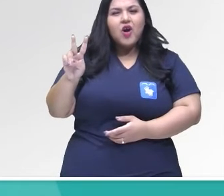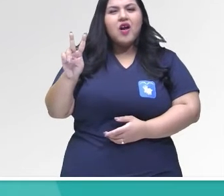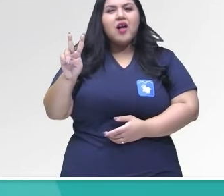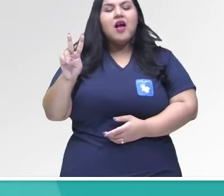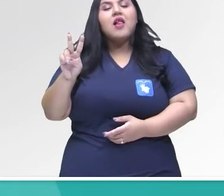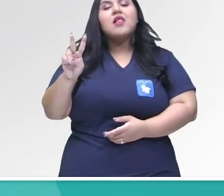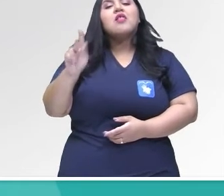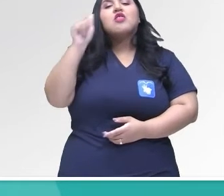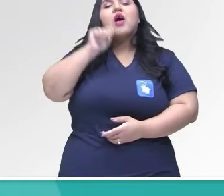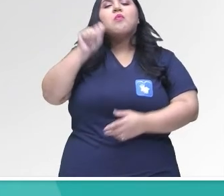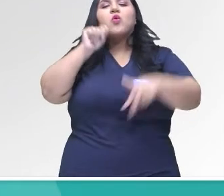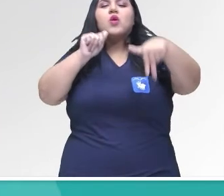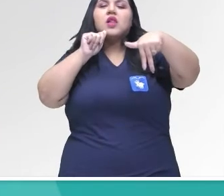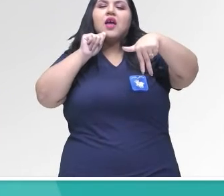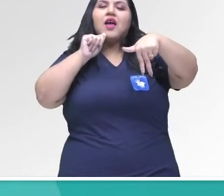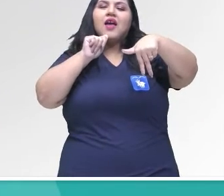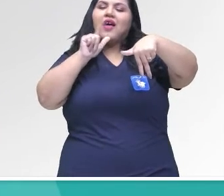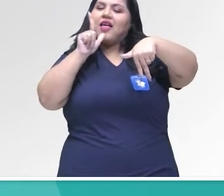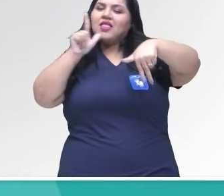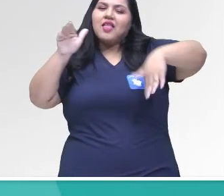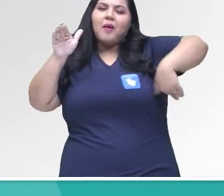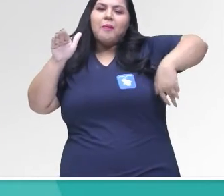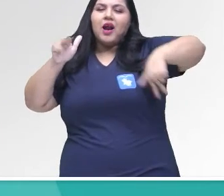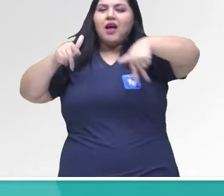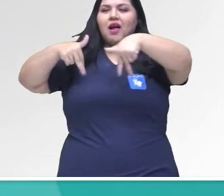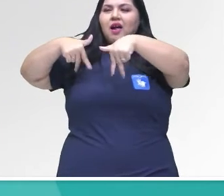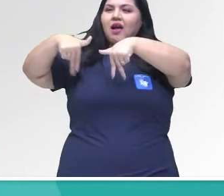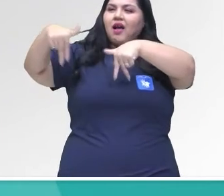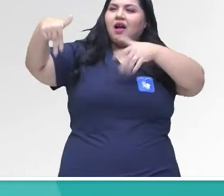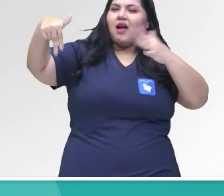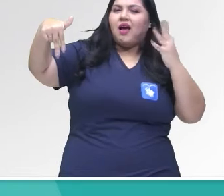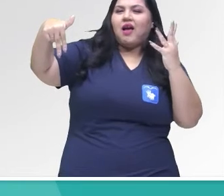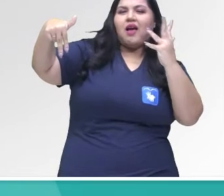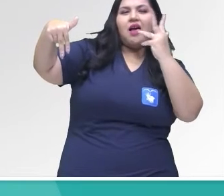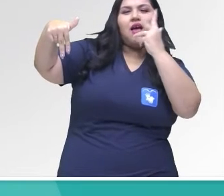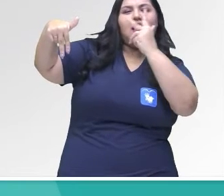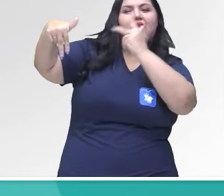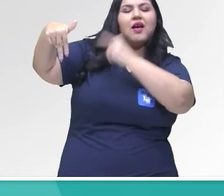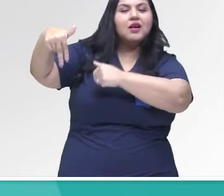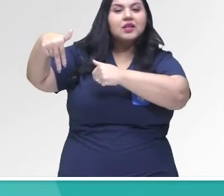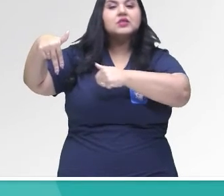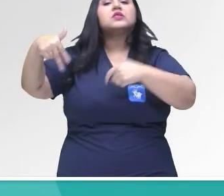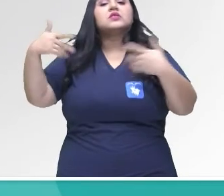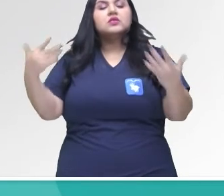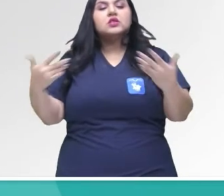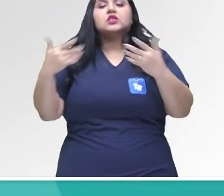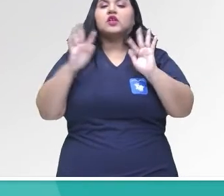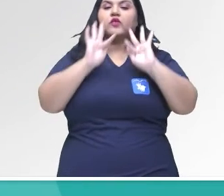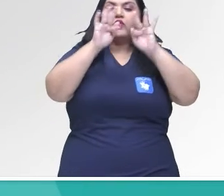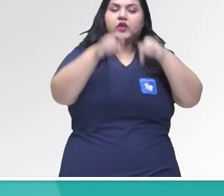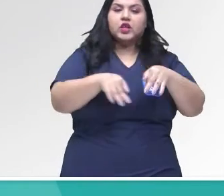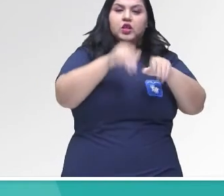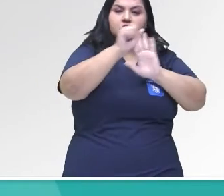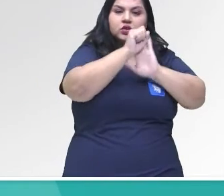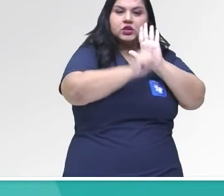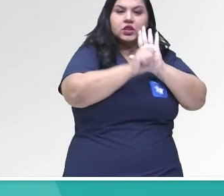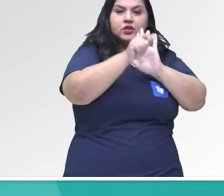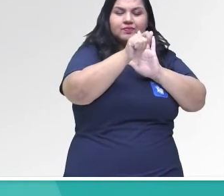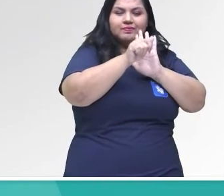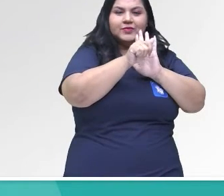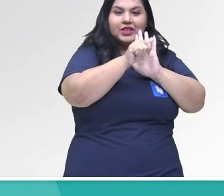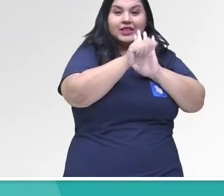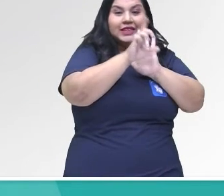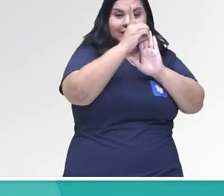Ipanema? Certo? Então, a bossa nova foi um movimento urbano, originário no fim dos séculos 50, em sarau